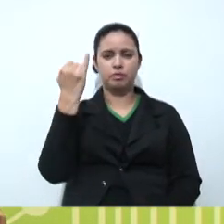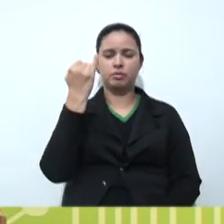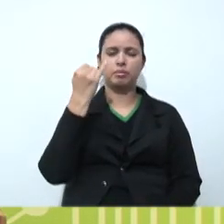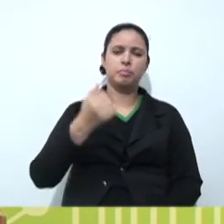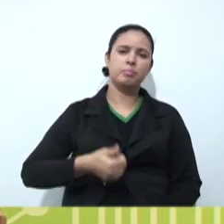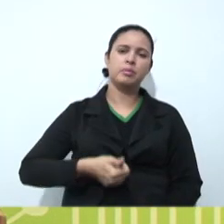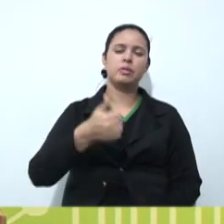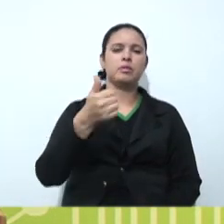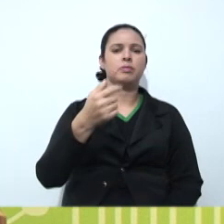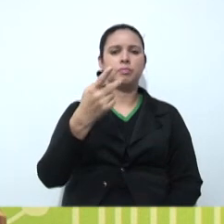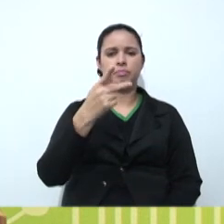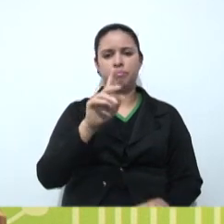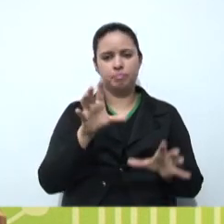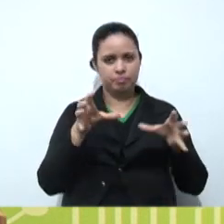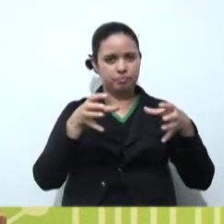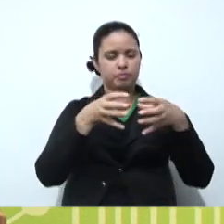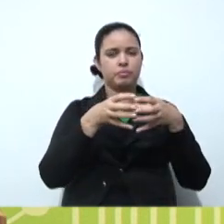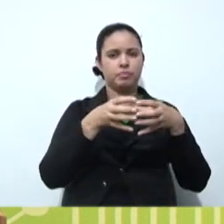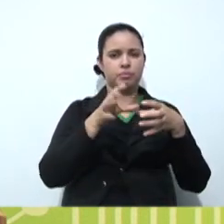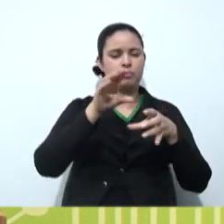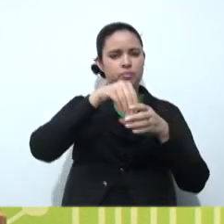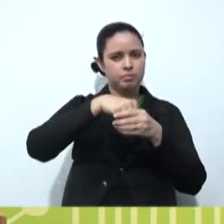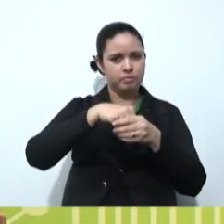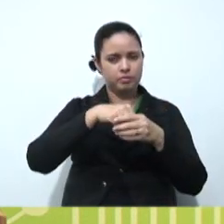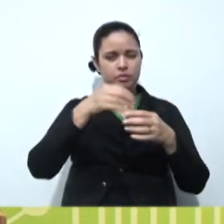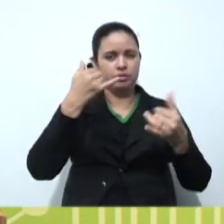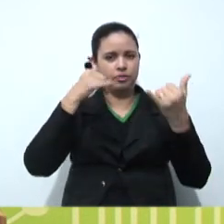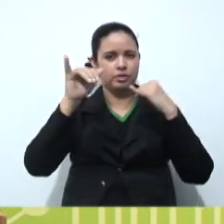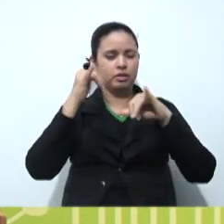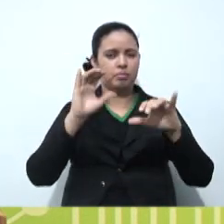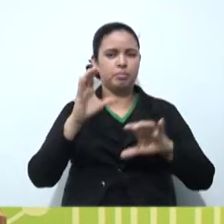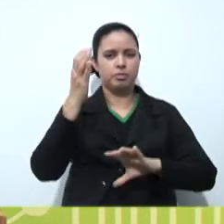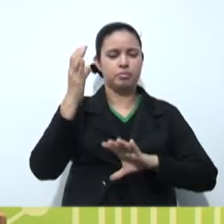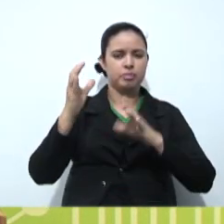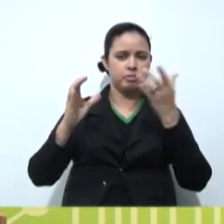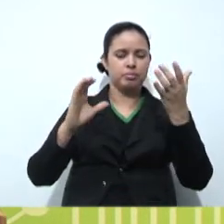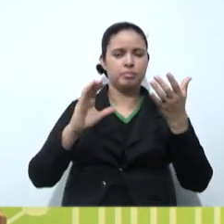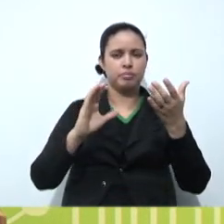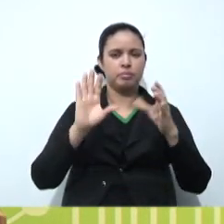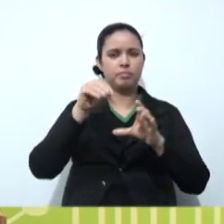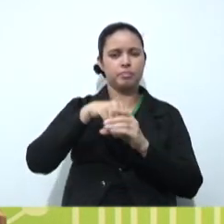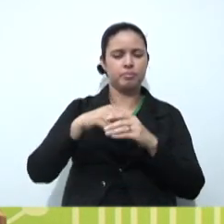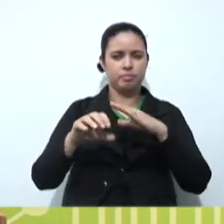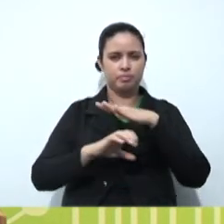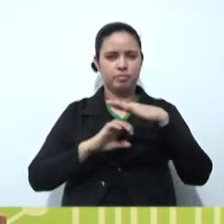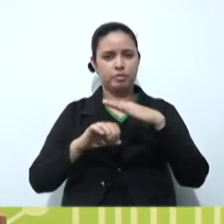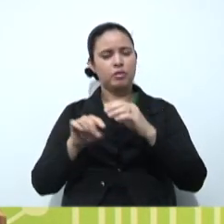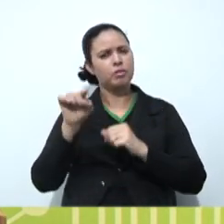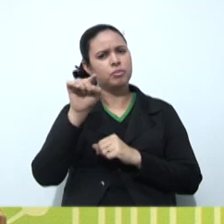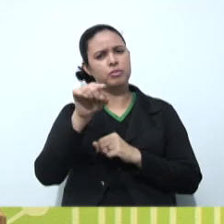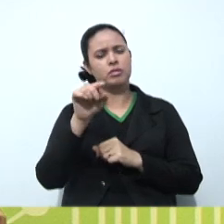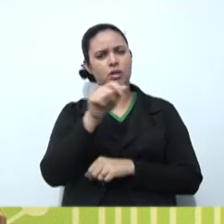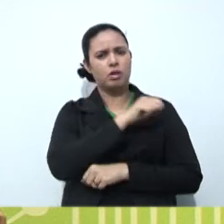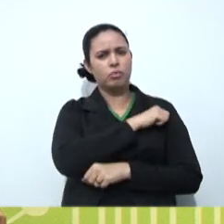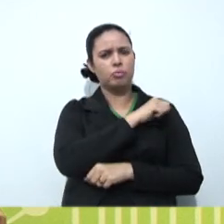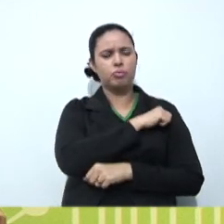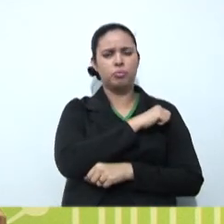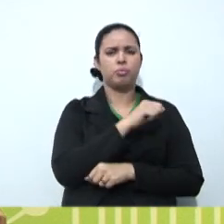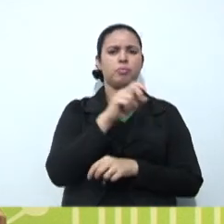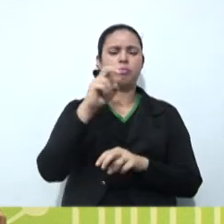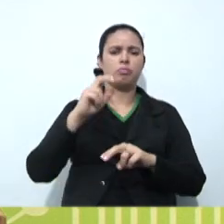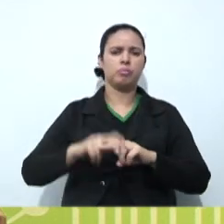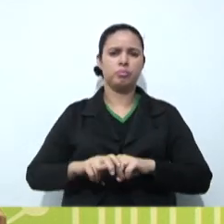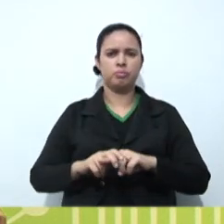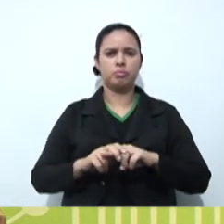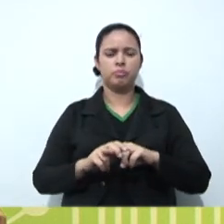melhor dessa Comissão Interna de Prevenção de Acidentes nas organizações. E aí eu te levanto uma questão, você que está aí aluno, você que está sentado,